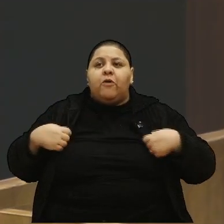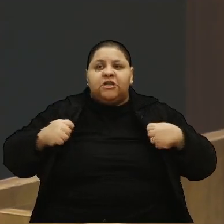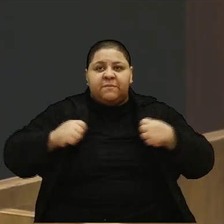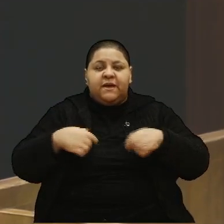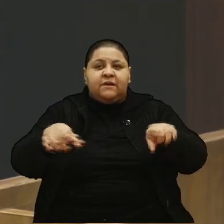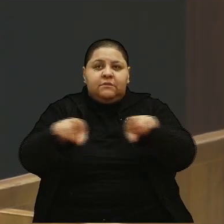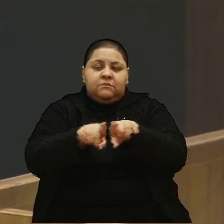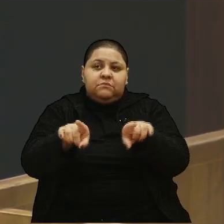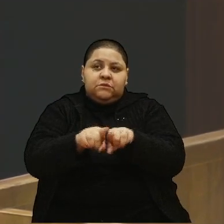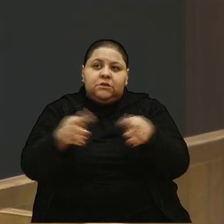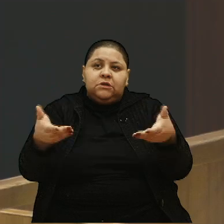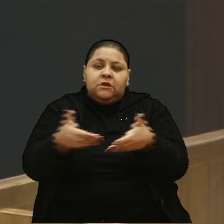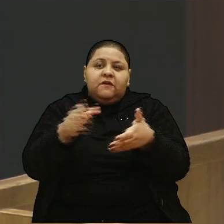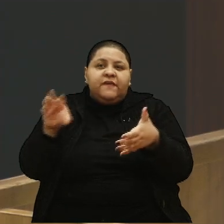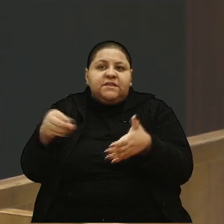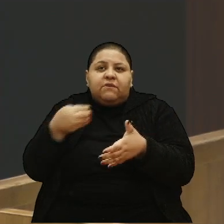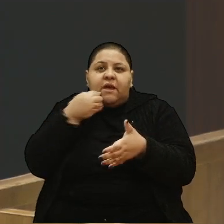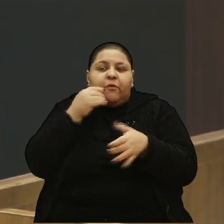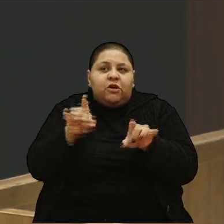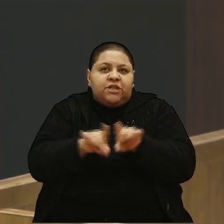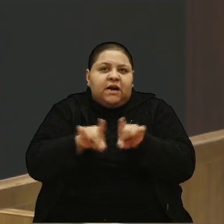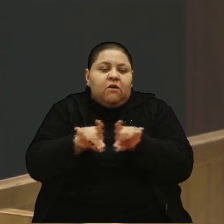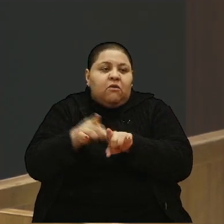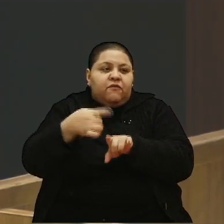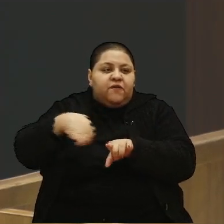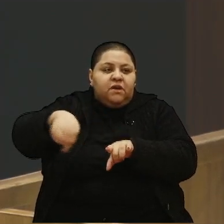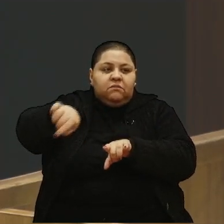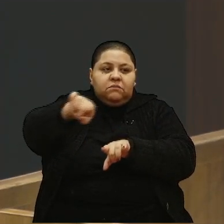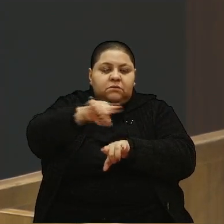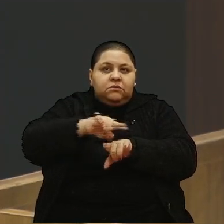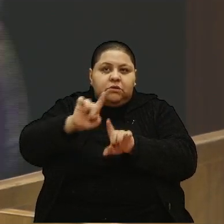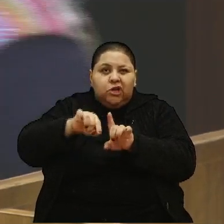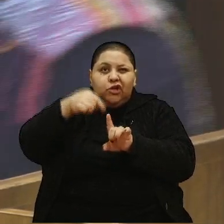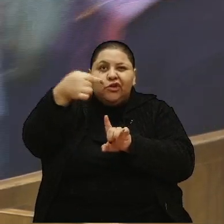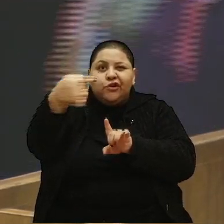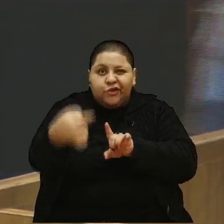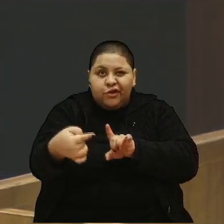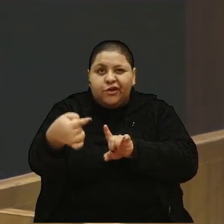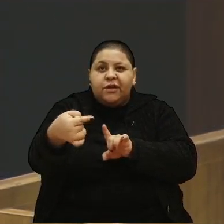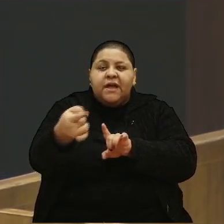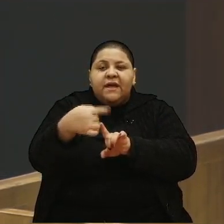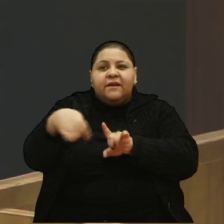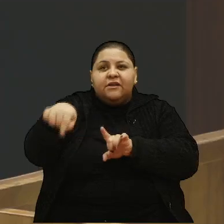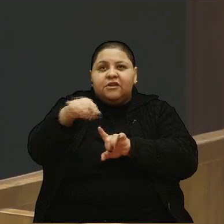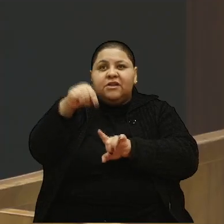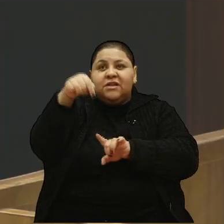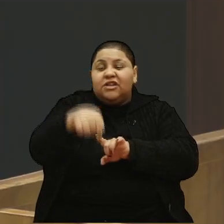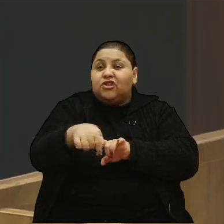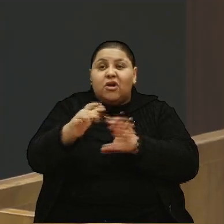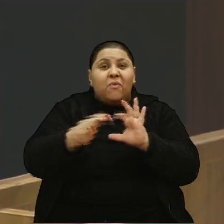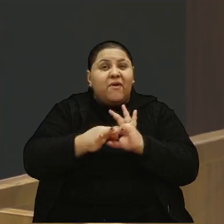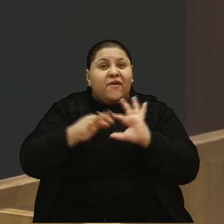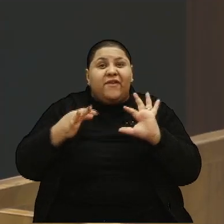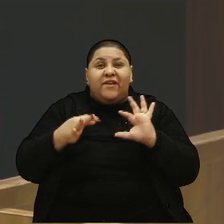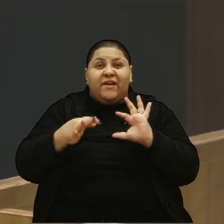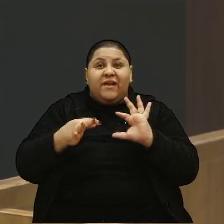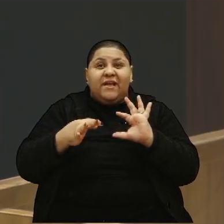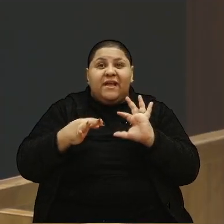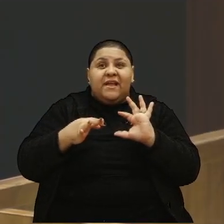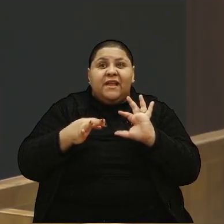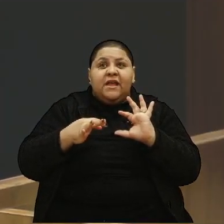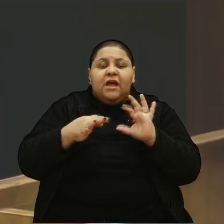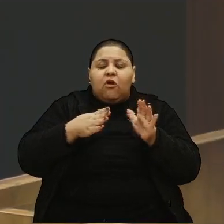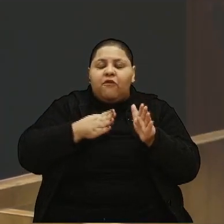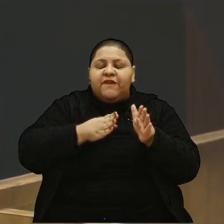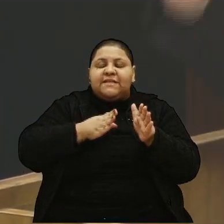Apresentei já algumas oportunidades de melhoria e a resposta que eu tive é a seguinte: se nós não permitirmos essa conversão à direita,